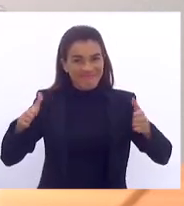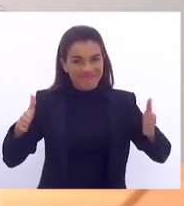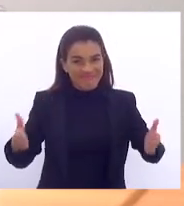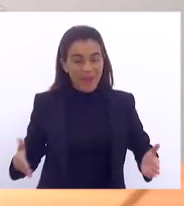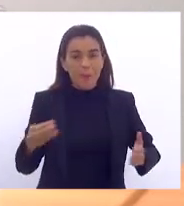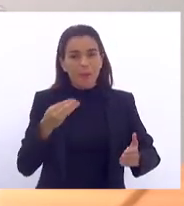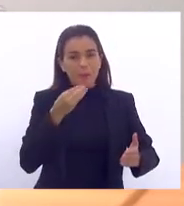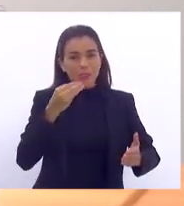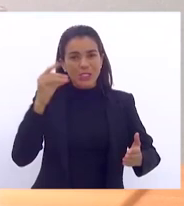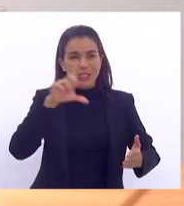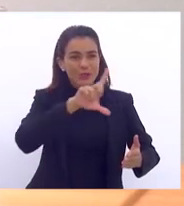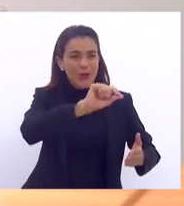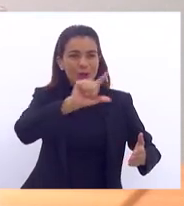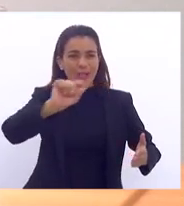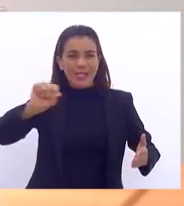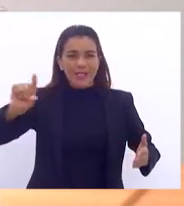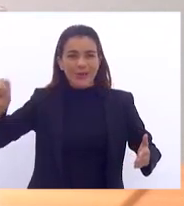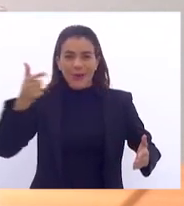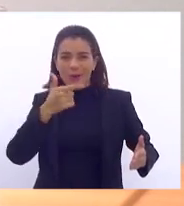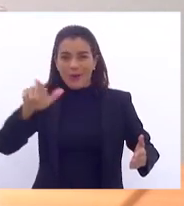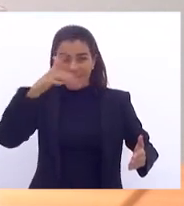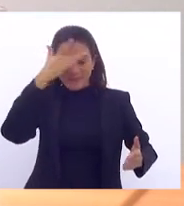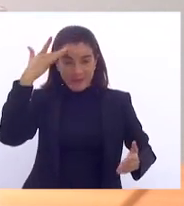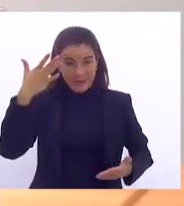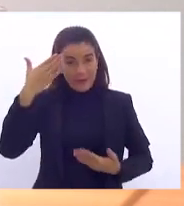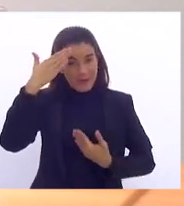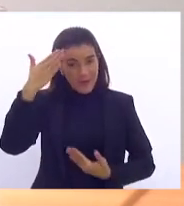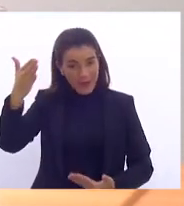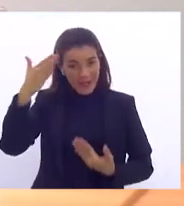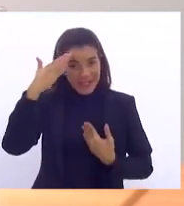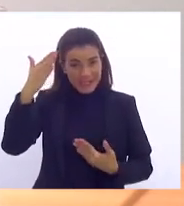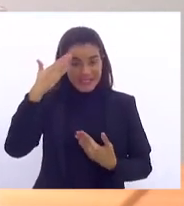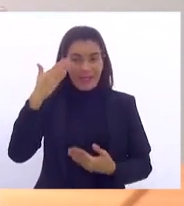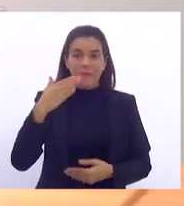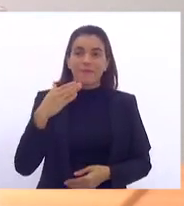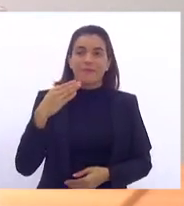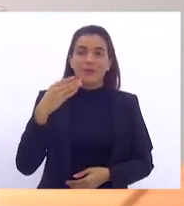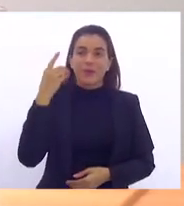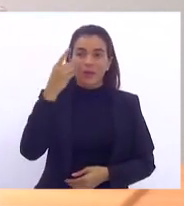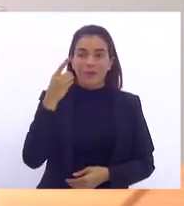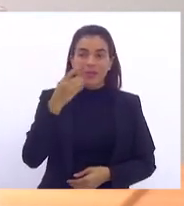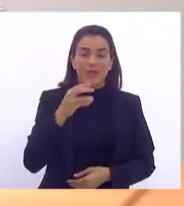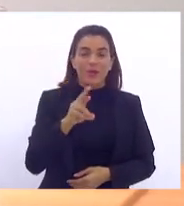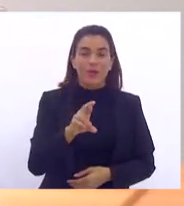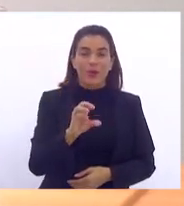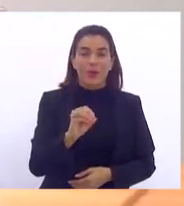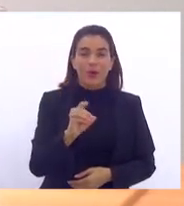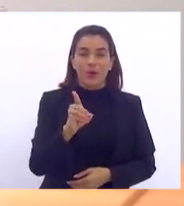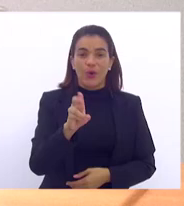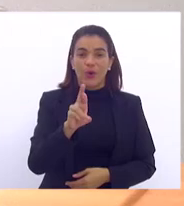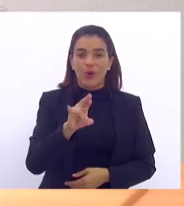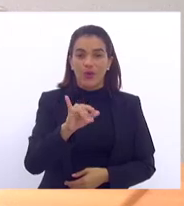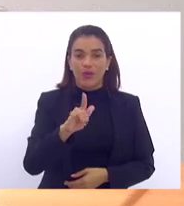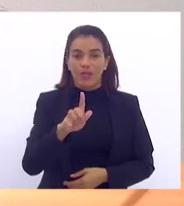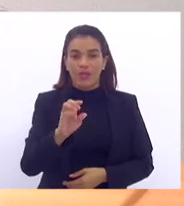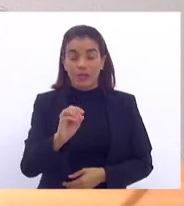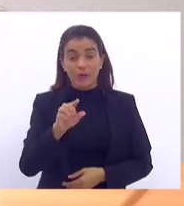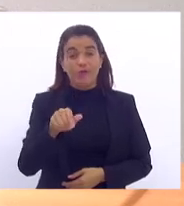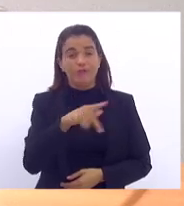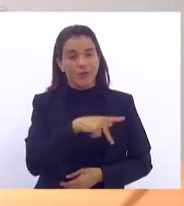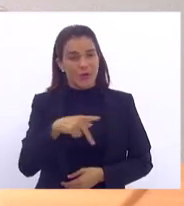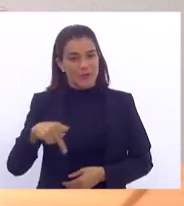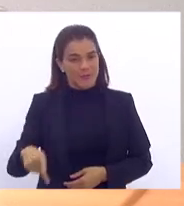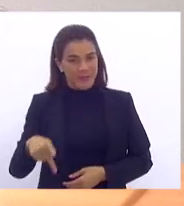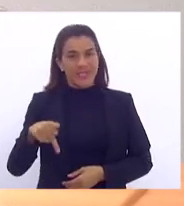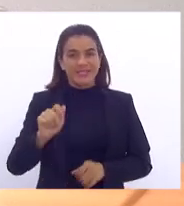ser qualquer outra pessoa agradecer ao Deputado Rodrigo Bacelar o nosso presidente que tem